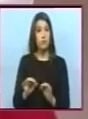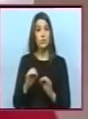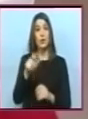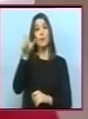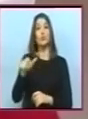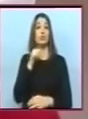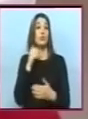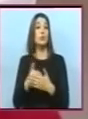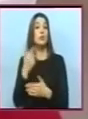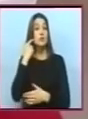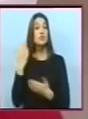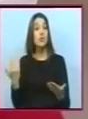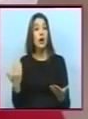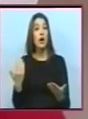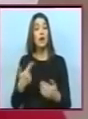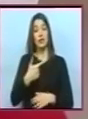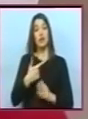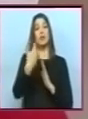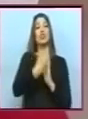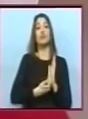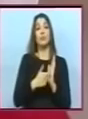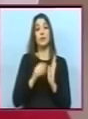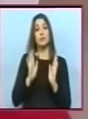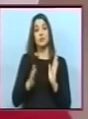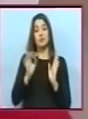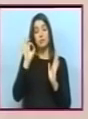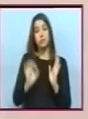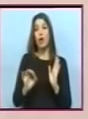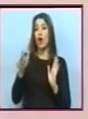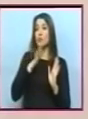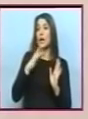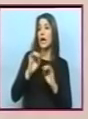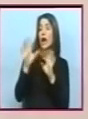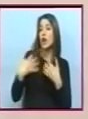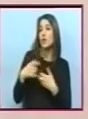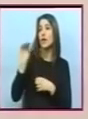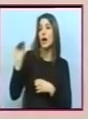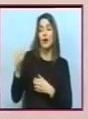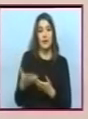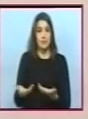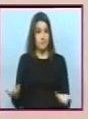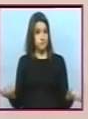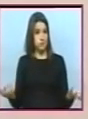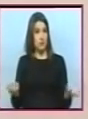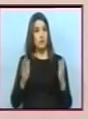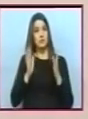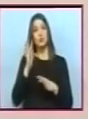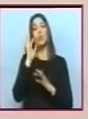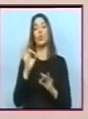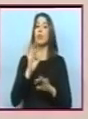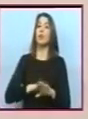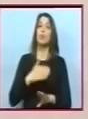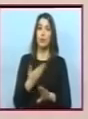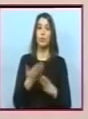cá quem expressou a sua vontade para esclarecer alguma dúvida que surge. E, portanto, temos de ter aqui um cuidado redobrado.